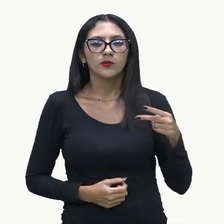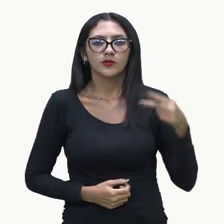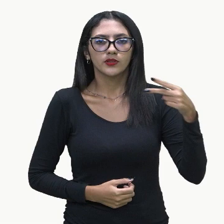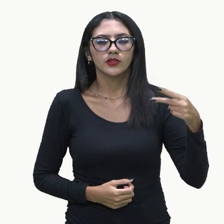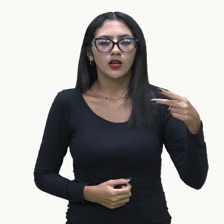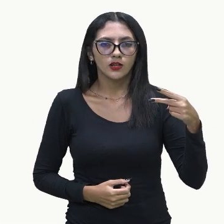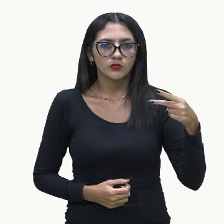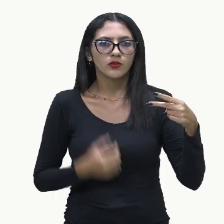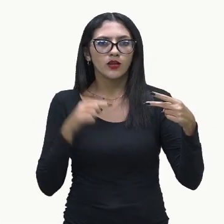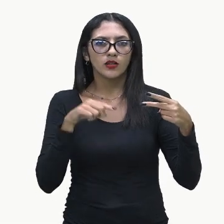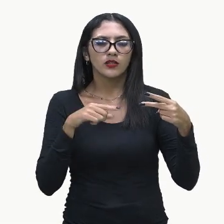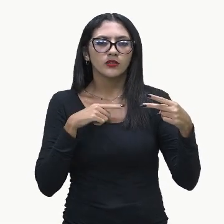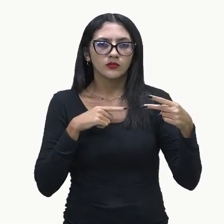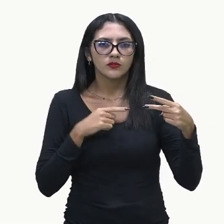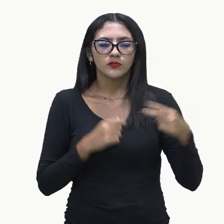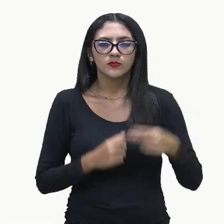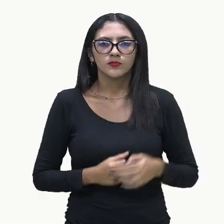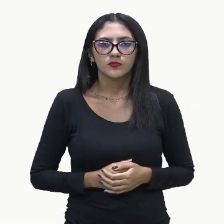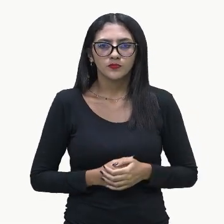igual a